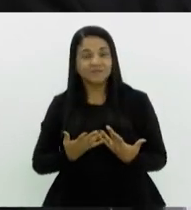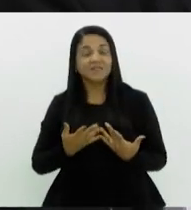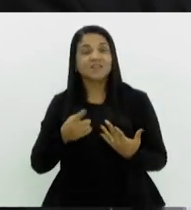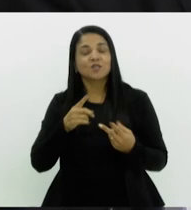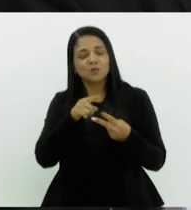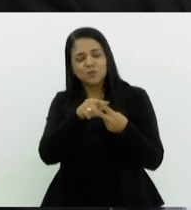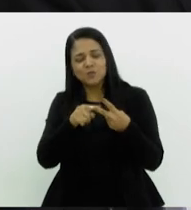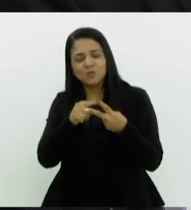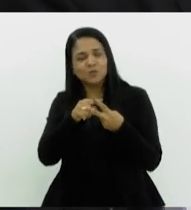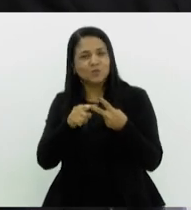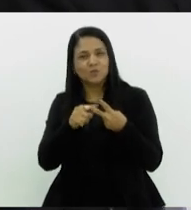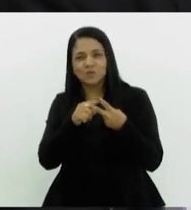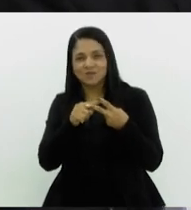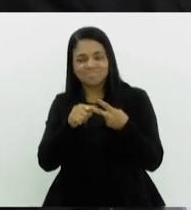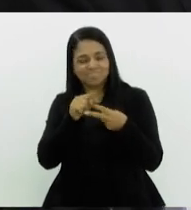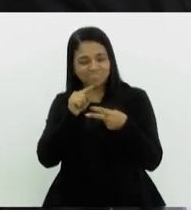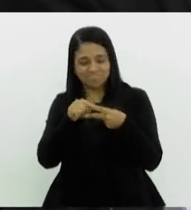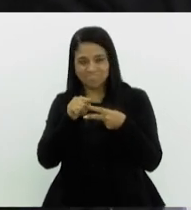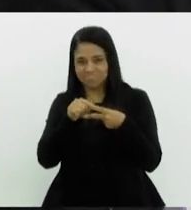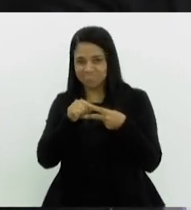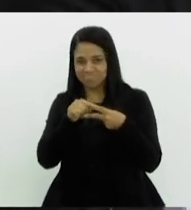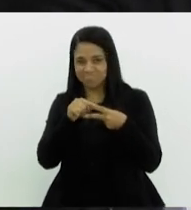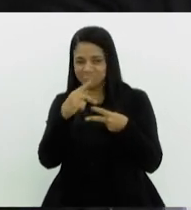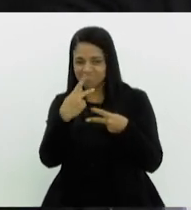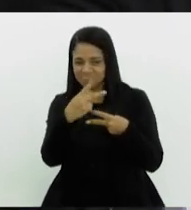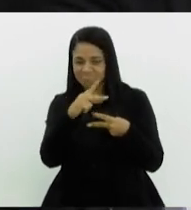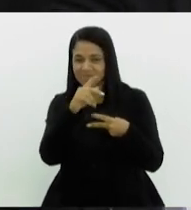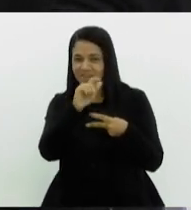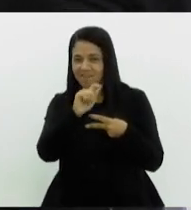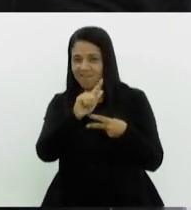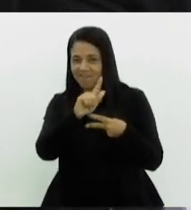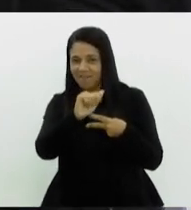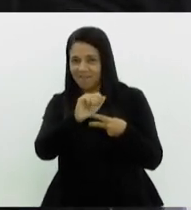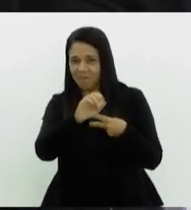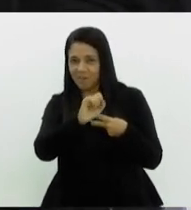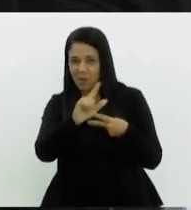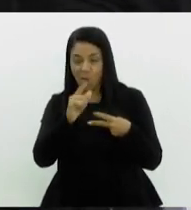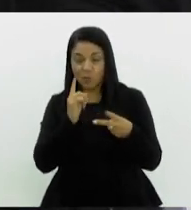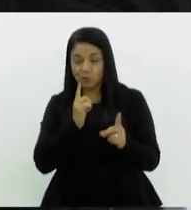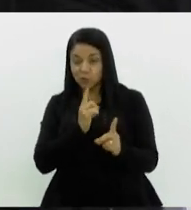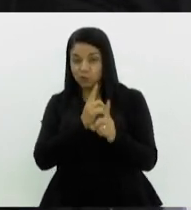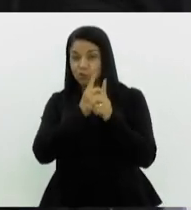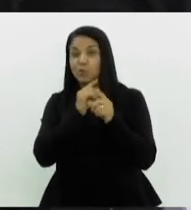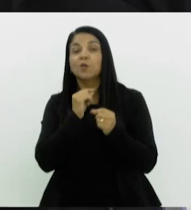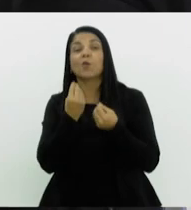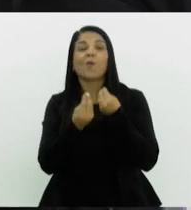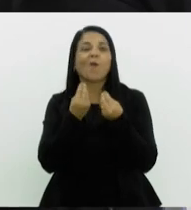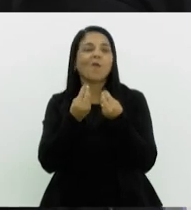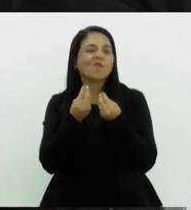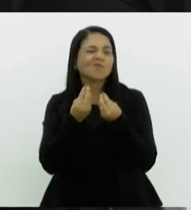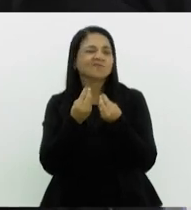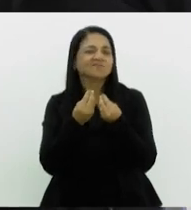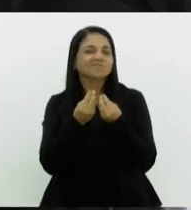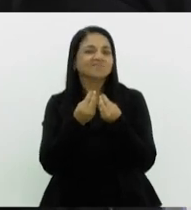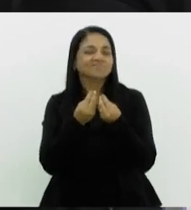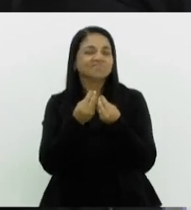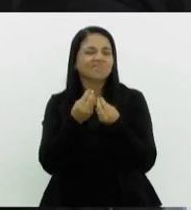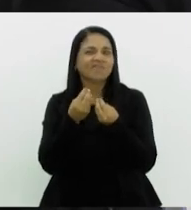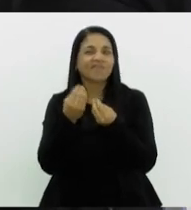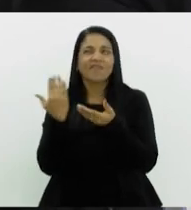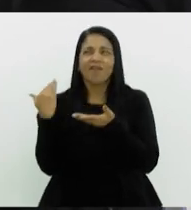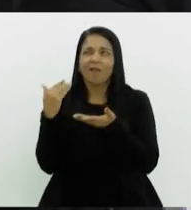que eu gostaria de falar do Gabriel, e que eu descobri ao longo, bem mais recente